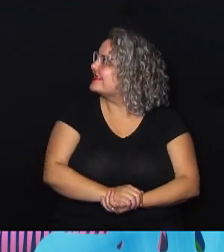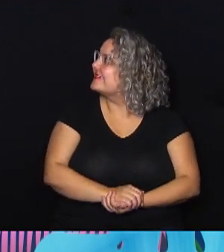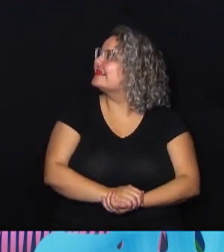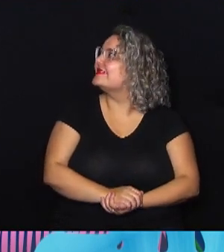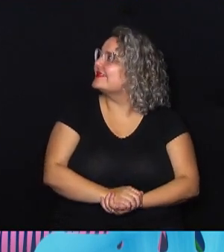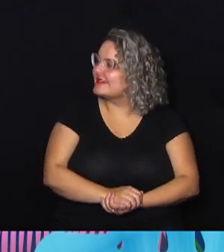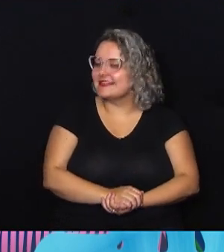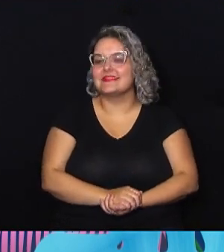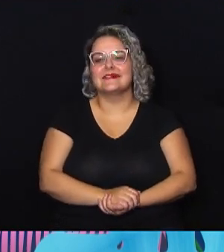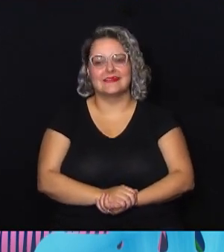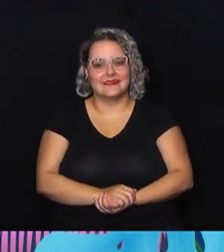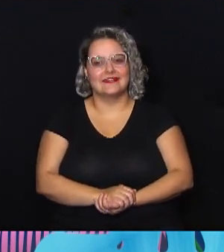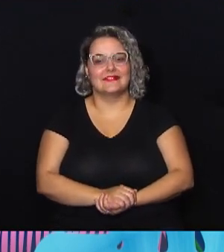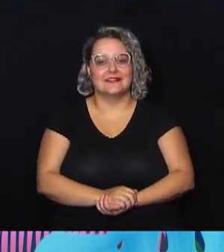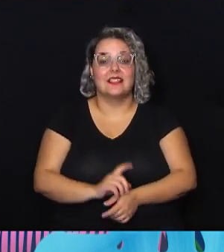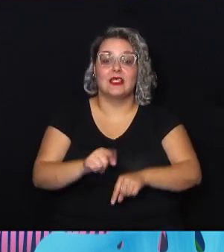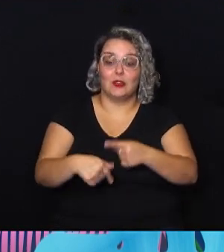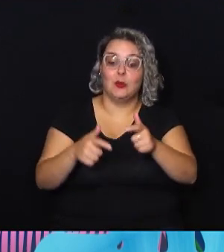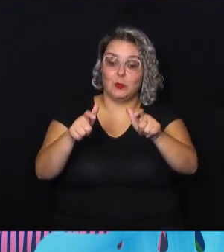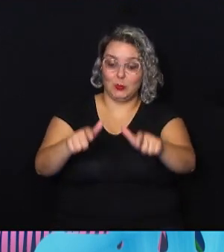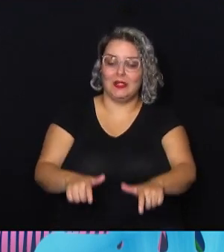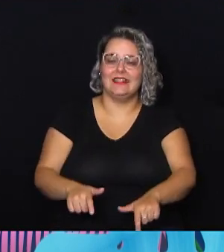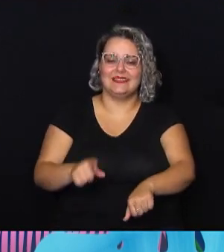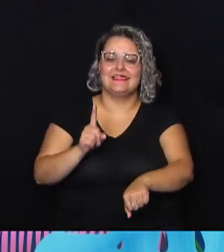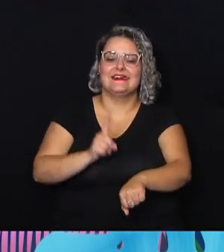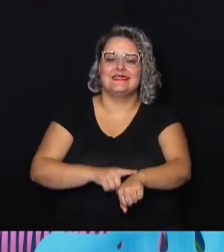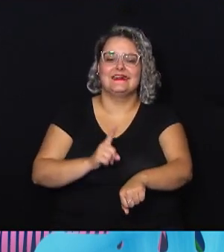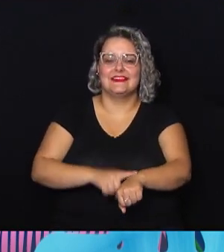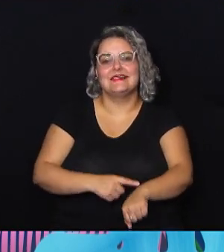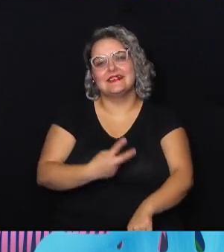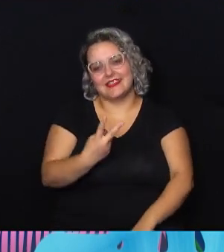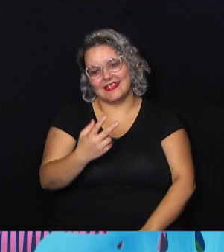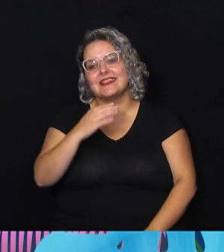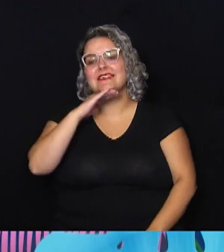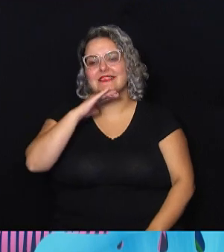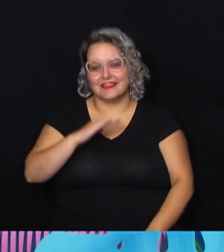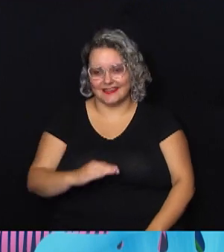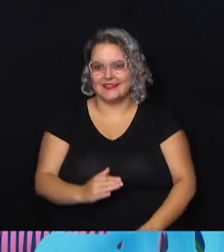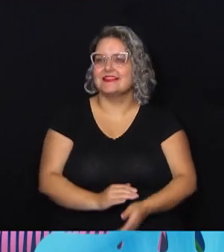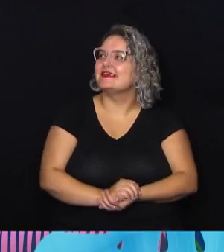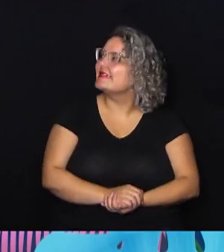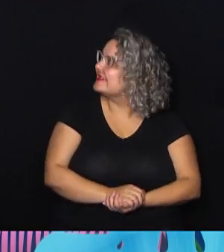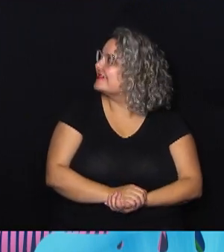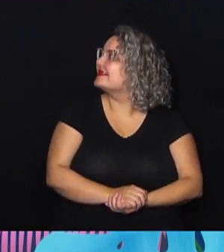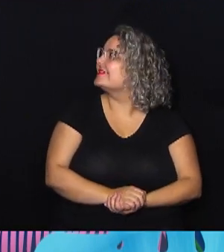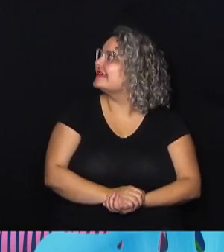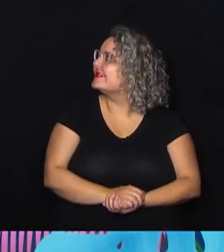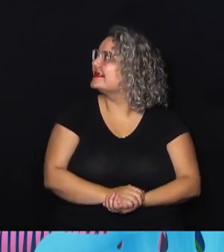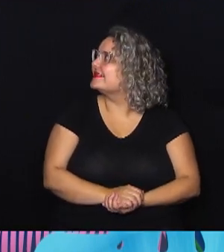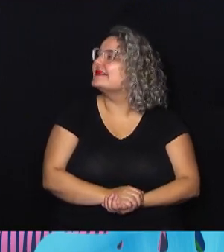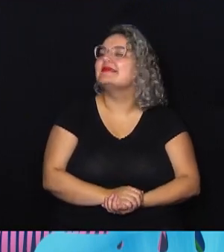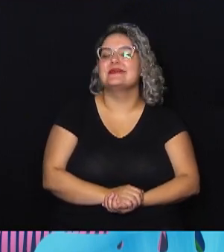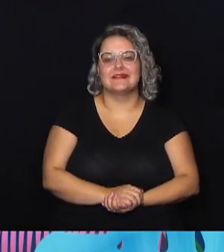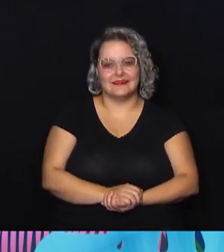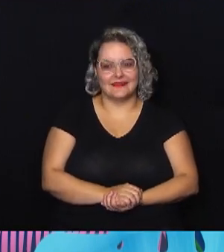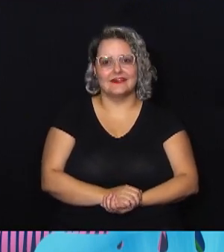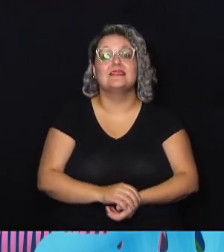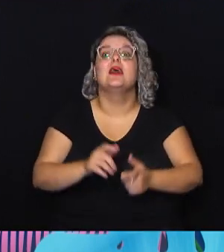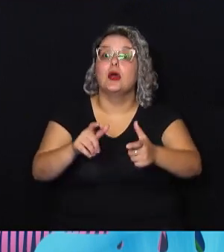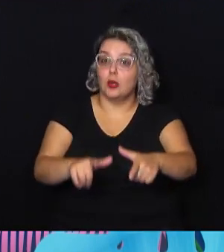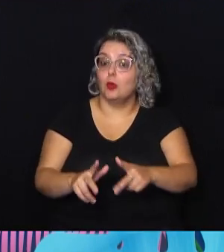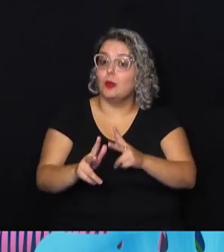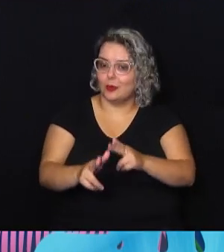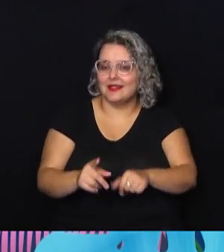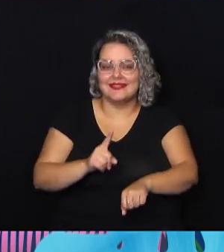noite. Bloco Vermelho, no Largo do Rosário, Centro, a partir das 2. O Bloco do Leão começa